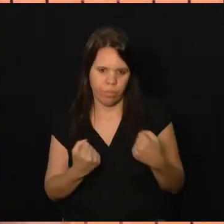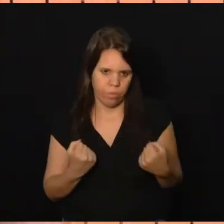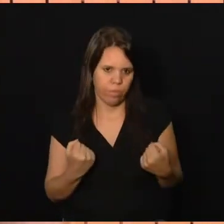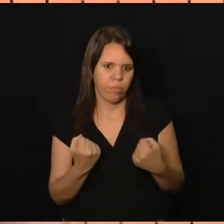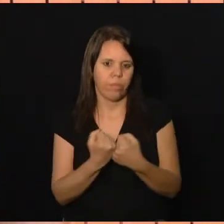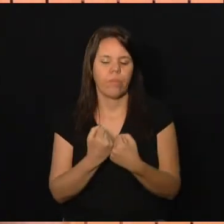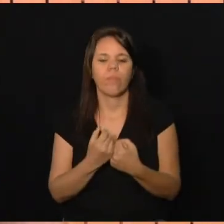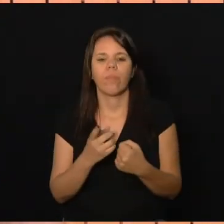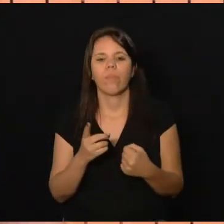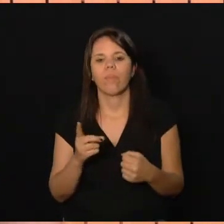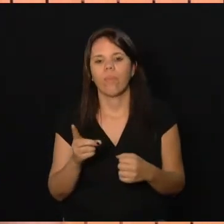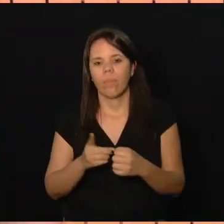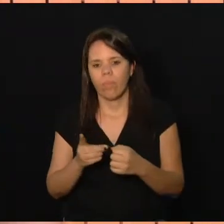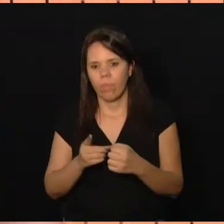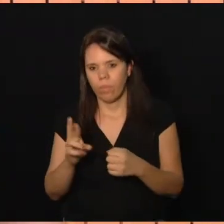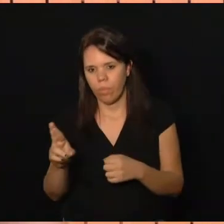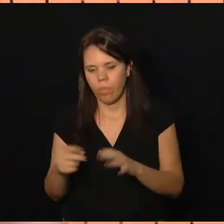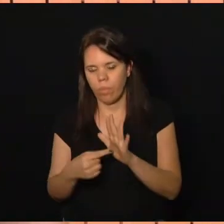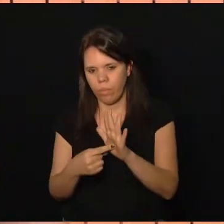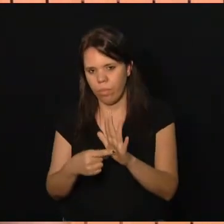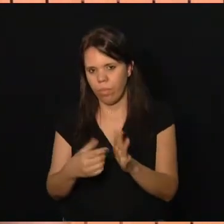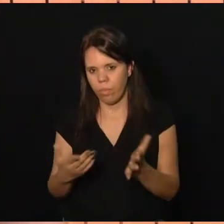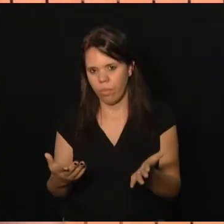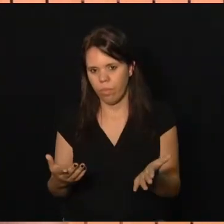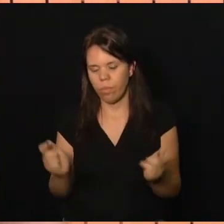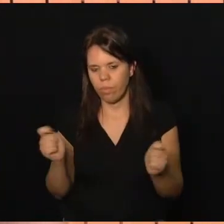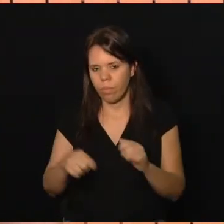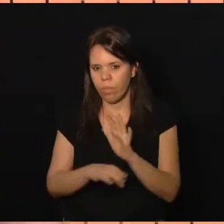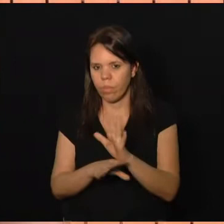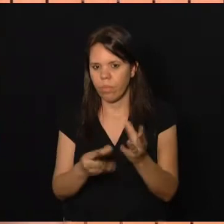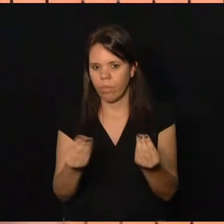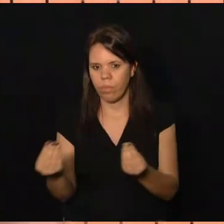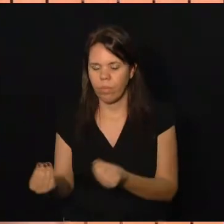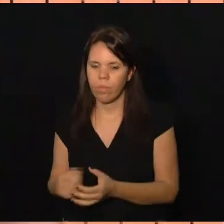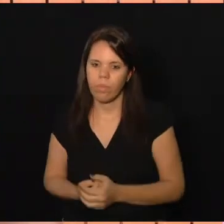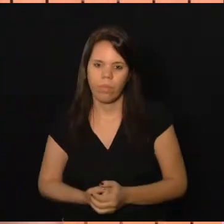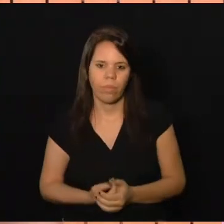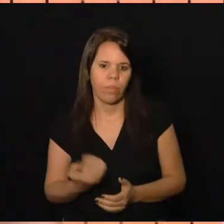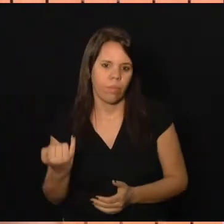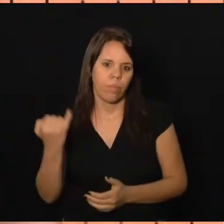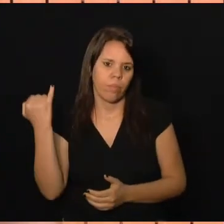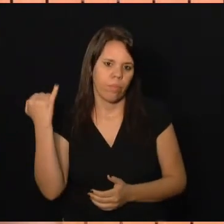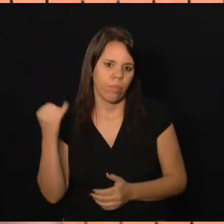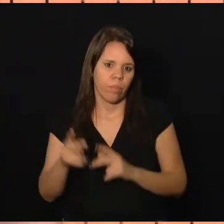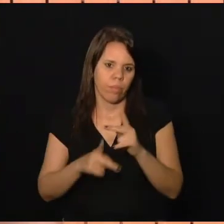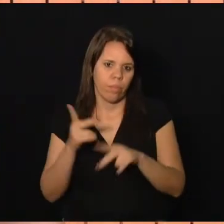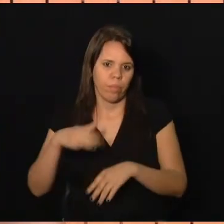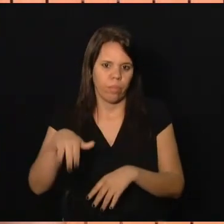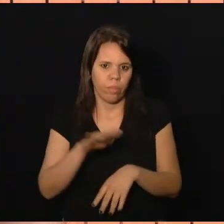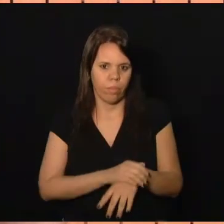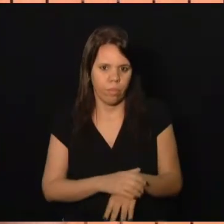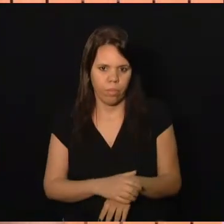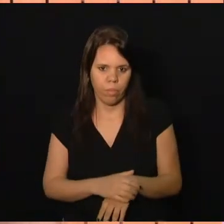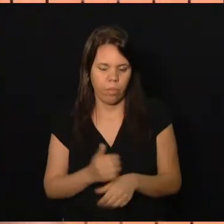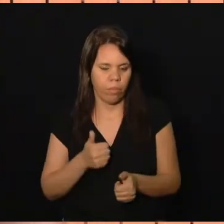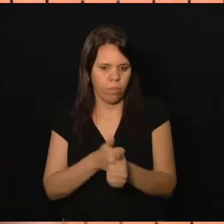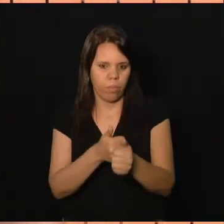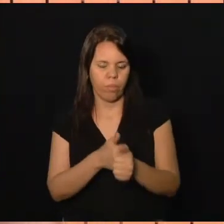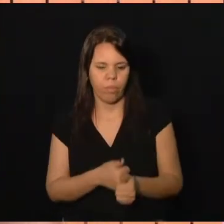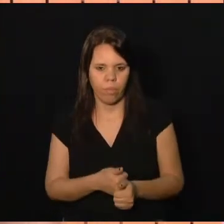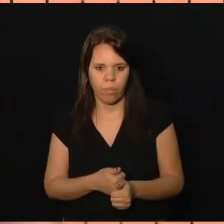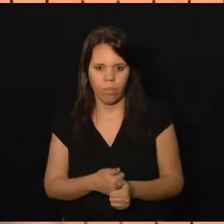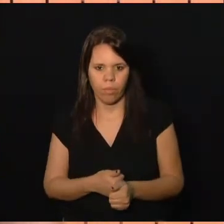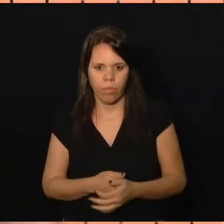Débora trouxe, mostrou, apresentou, que pode ajudar e muito, né? E é muito importante que as pessoas acompanhem